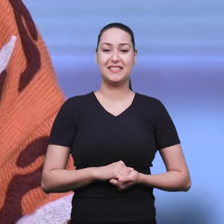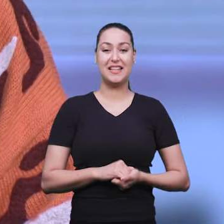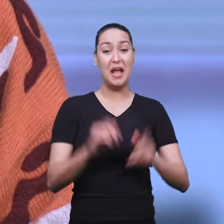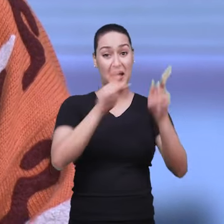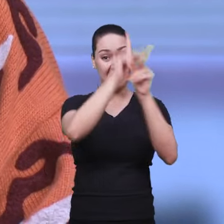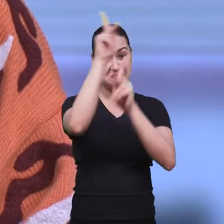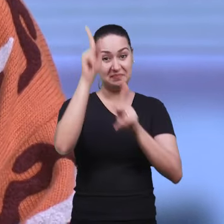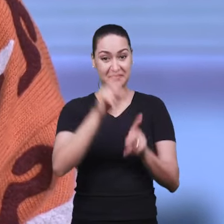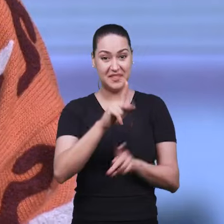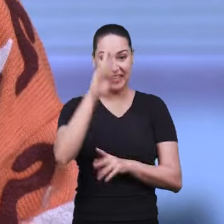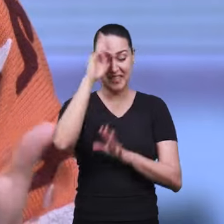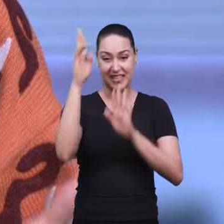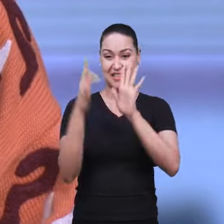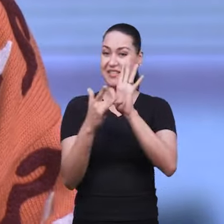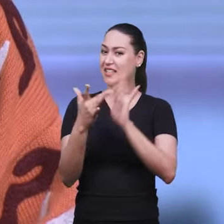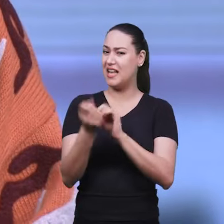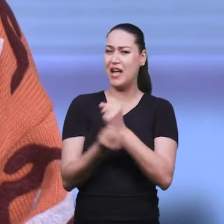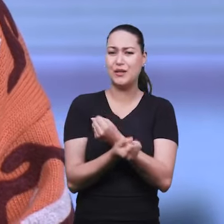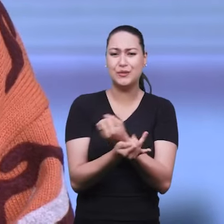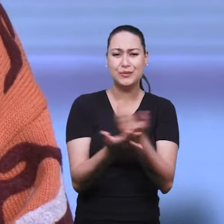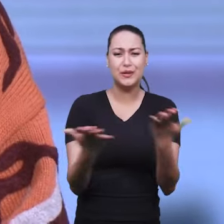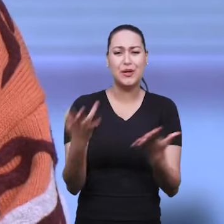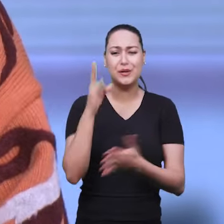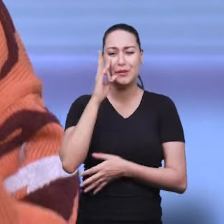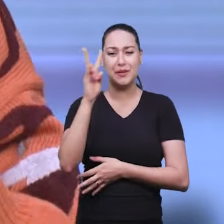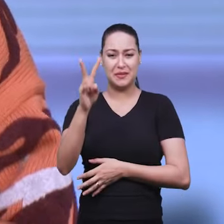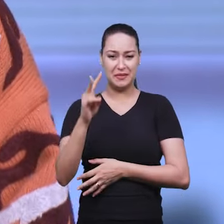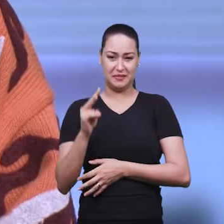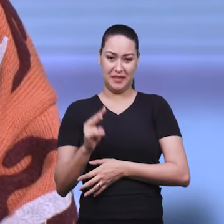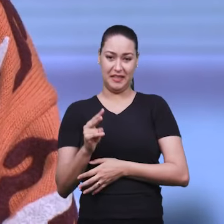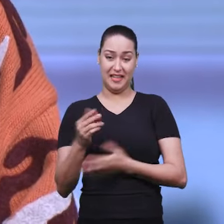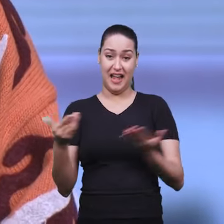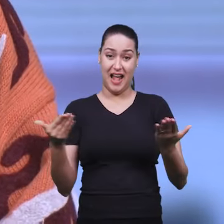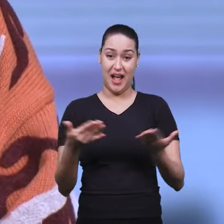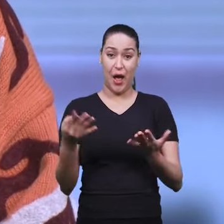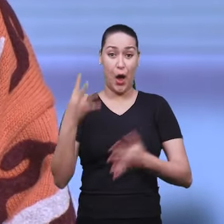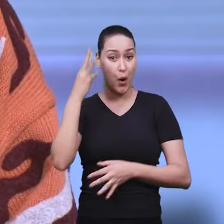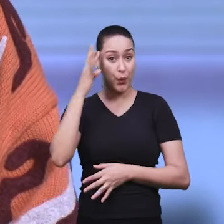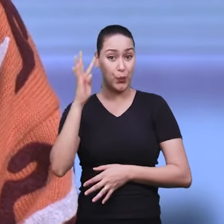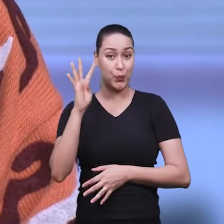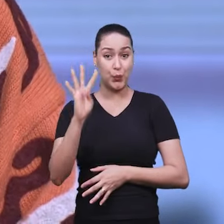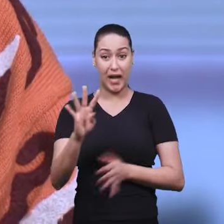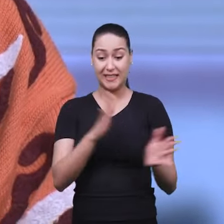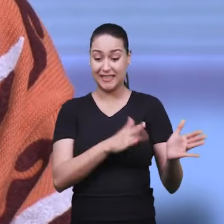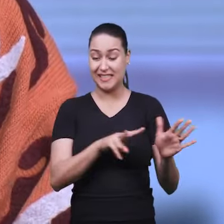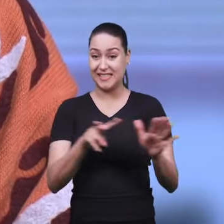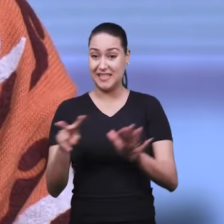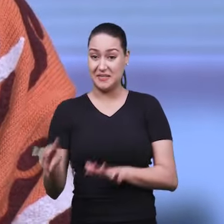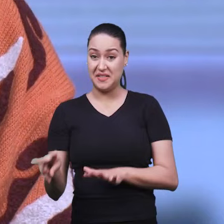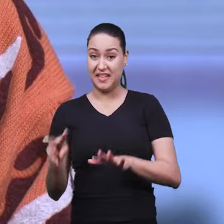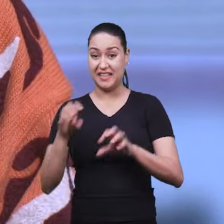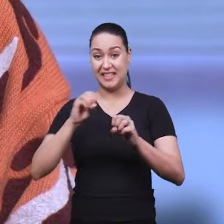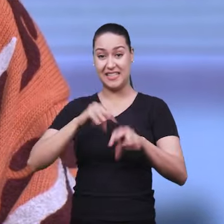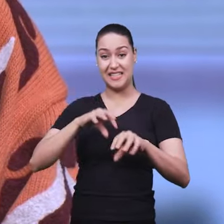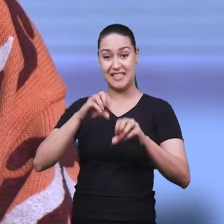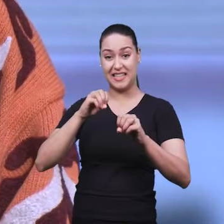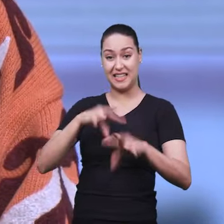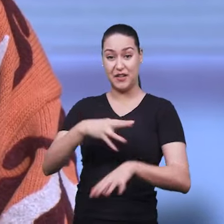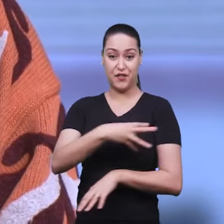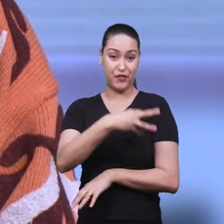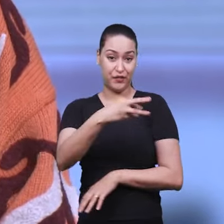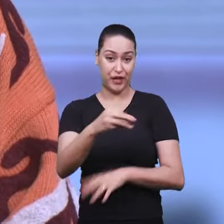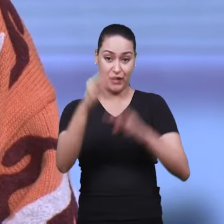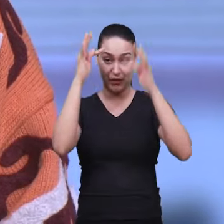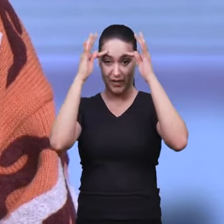A paz do Senhor a todos que nos assistem. Neste quarto episódio, que trata da educação dos filhos no temor do